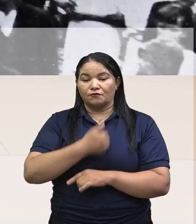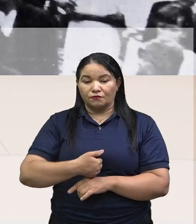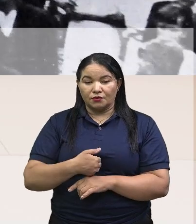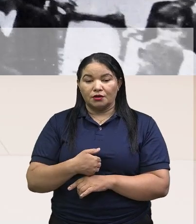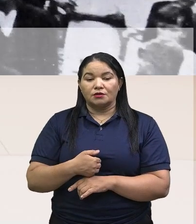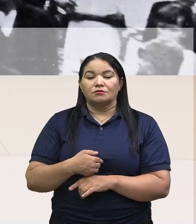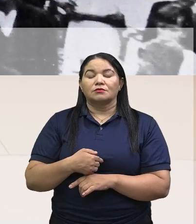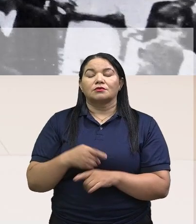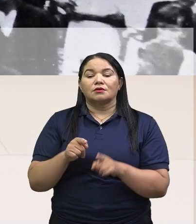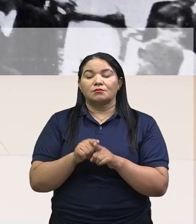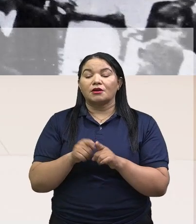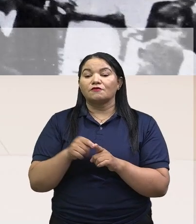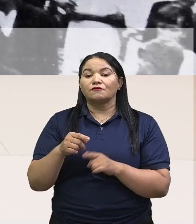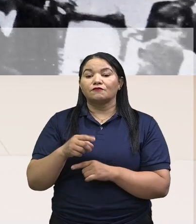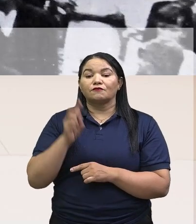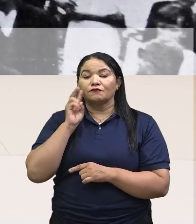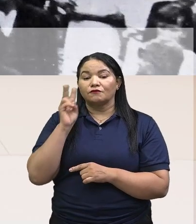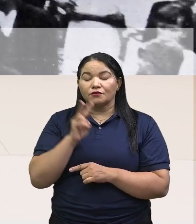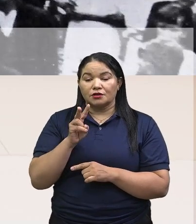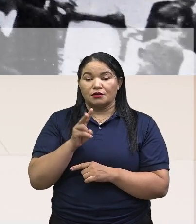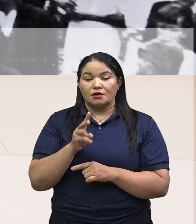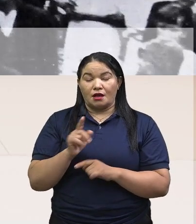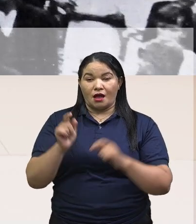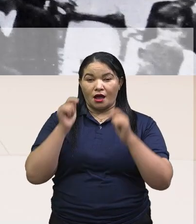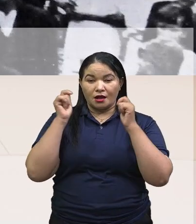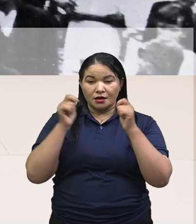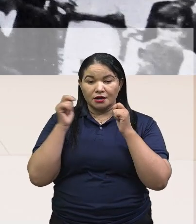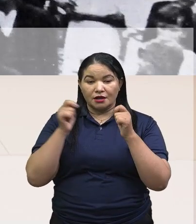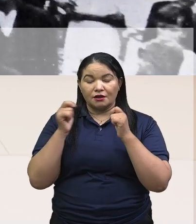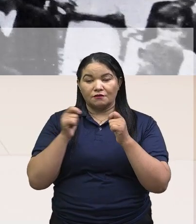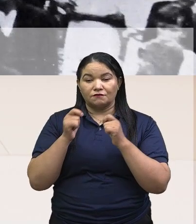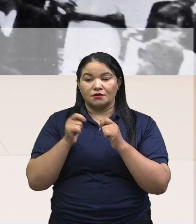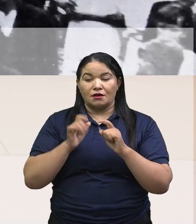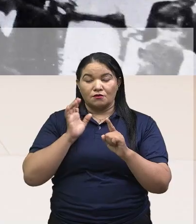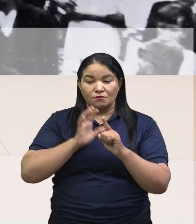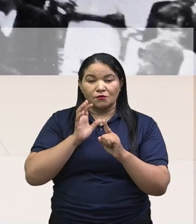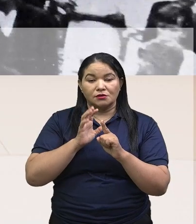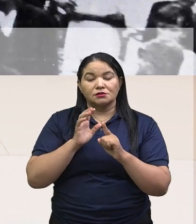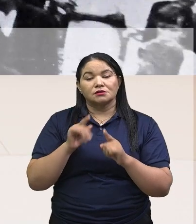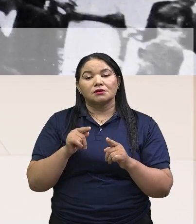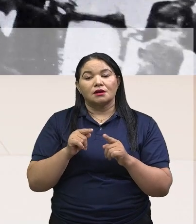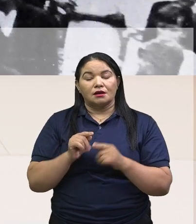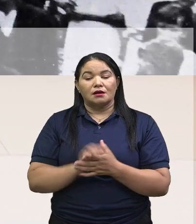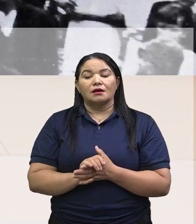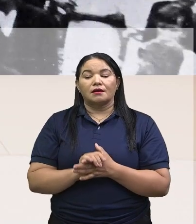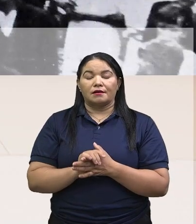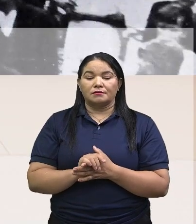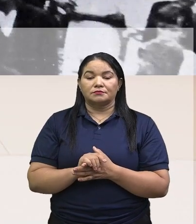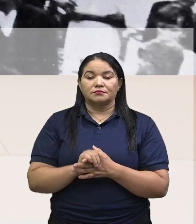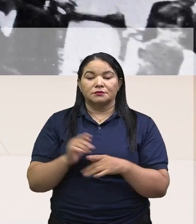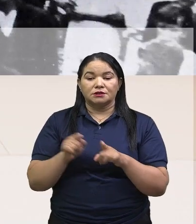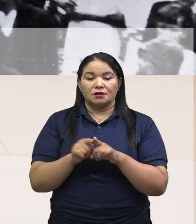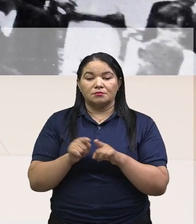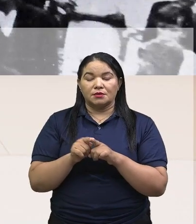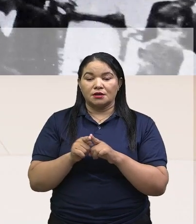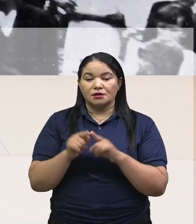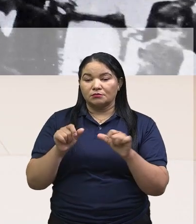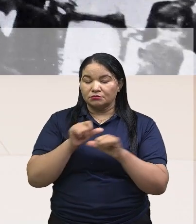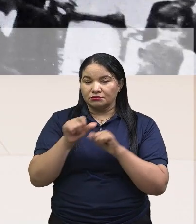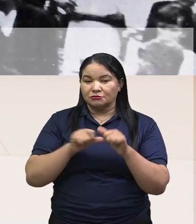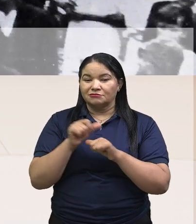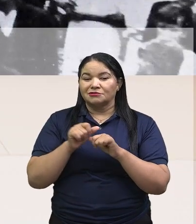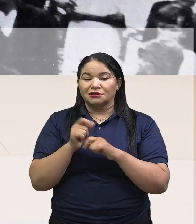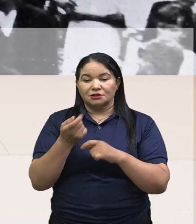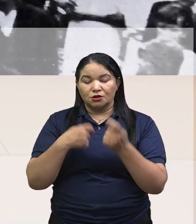via nessa greve uma ameaça à ordem estabelecida e à estabilidade econômica.